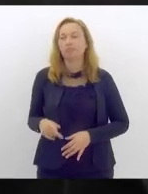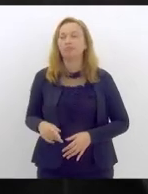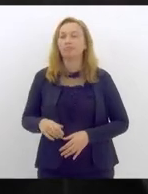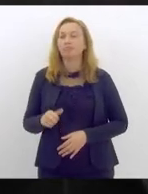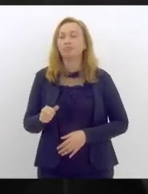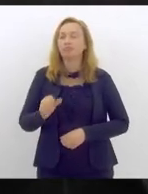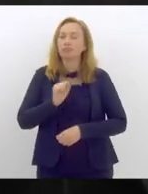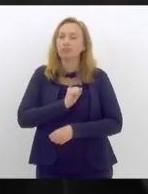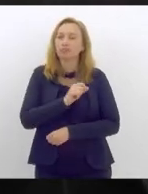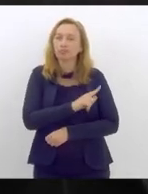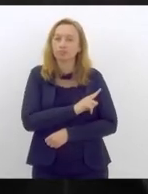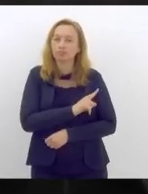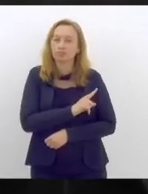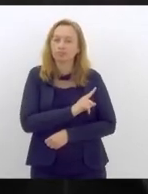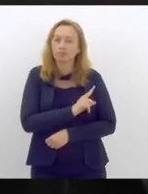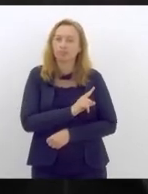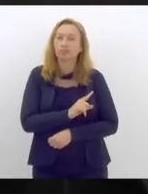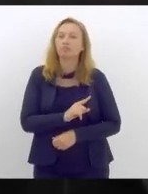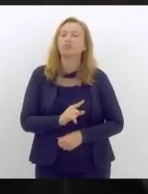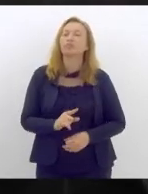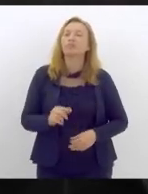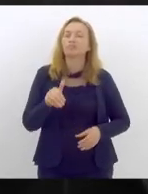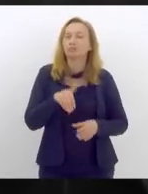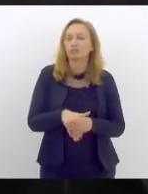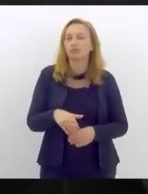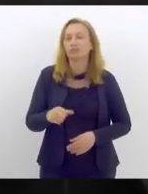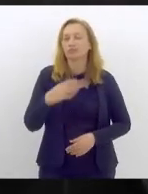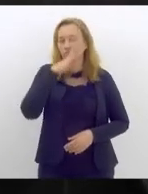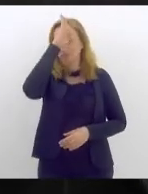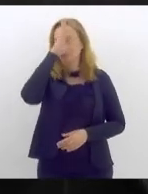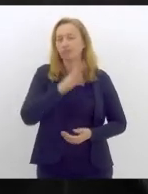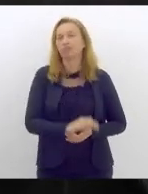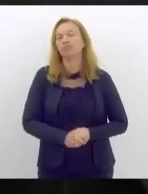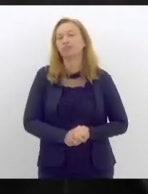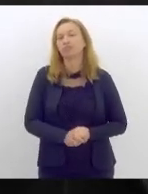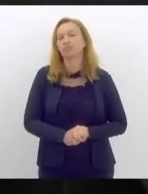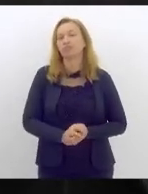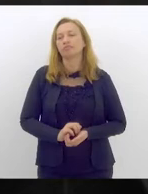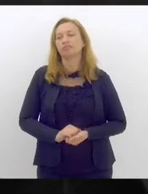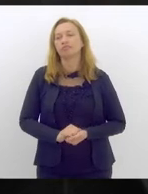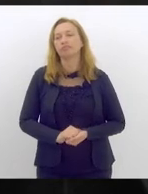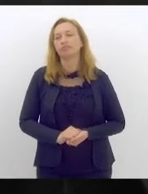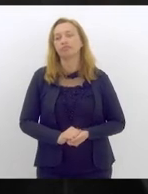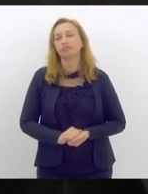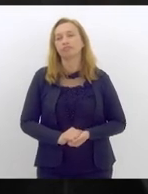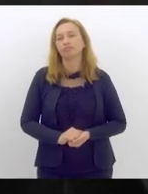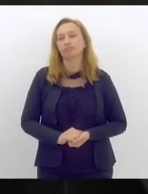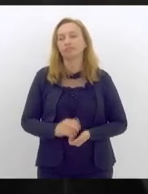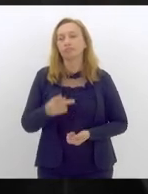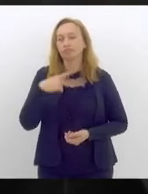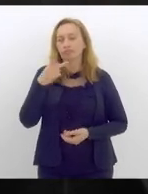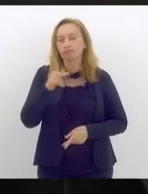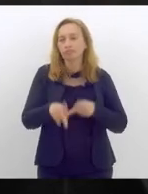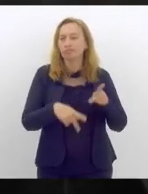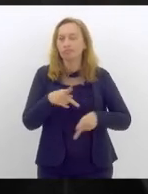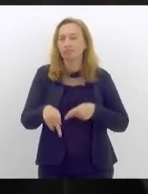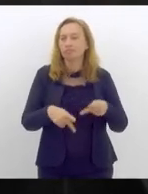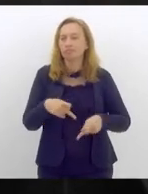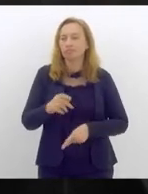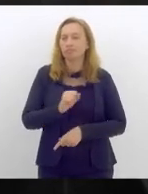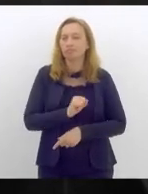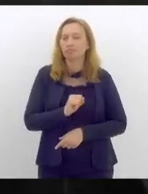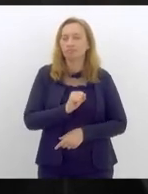intolerância que marcam caracterizam e fundamentam a campanha de bolsonaro se dirigiu a população de Niterói de